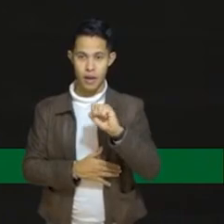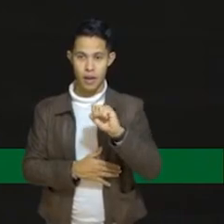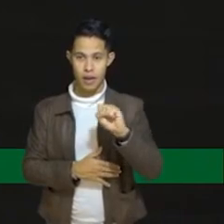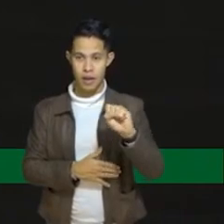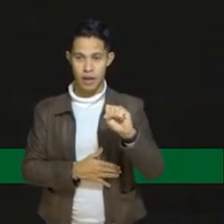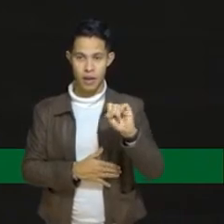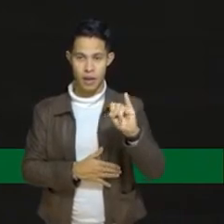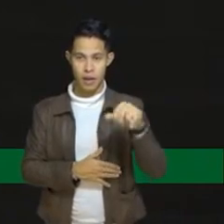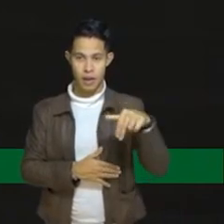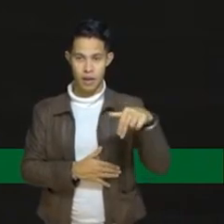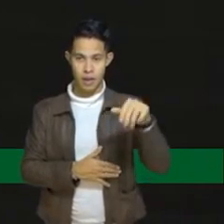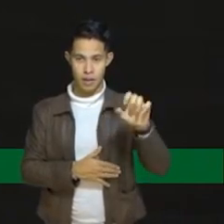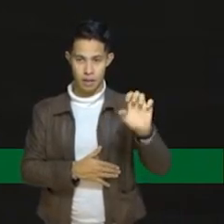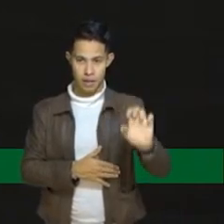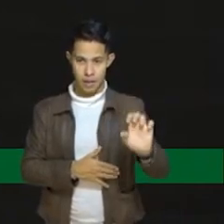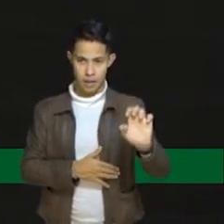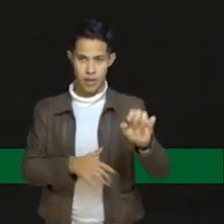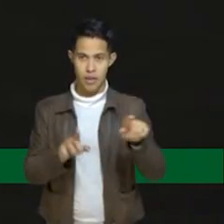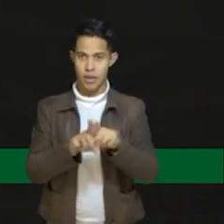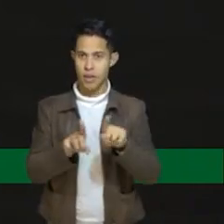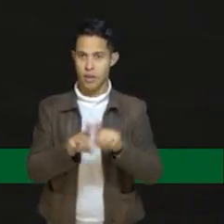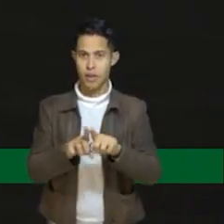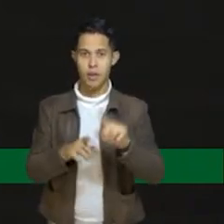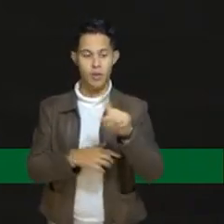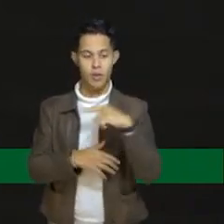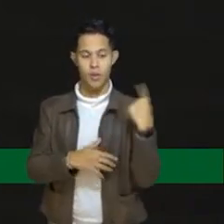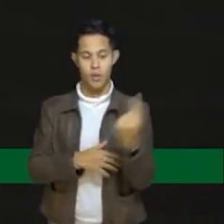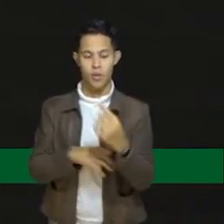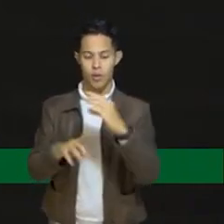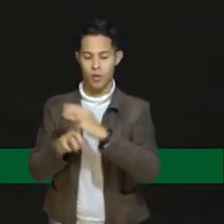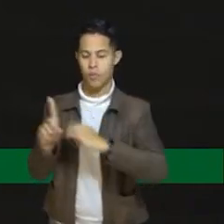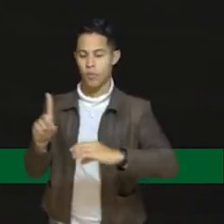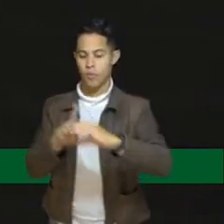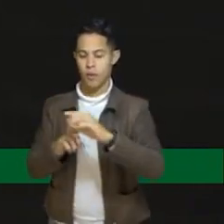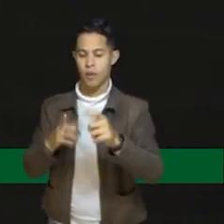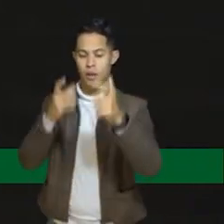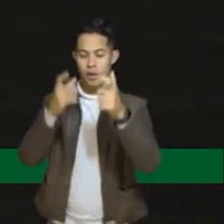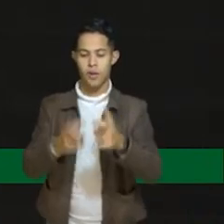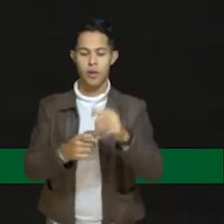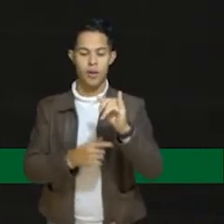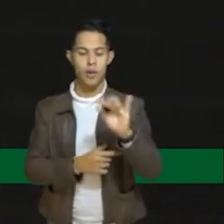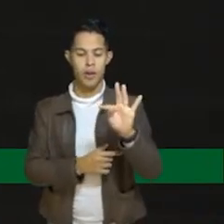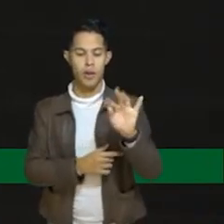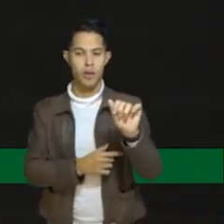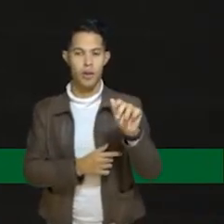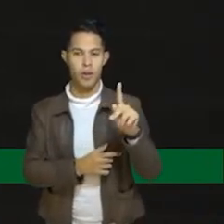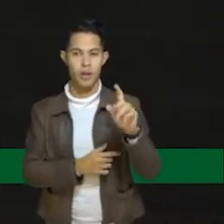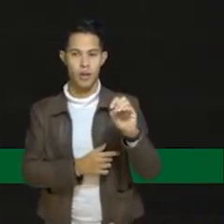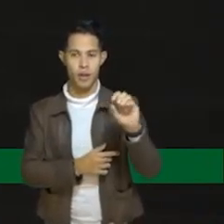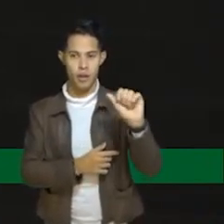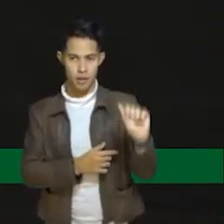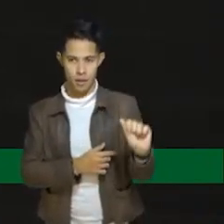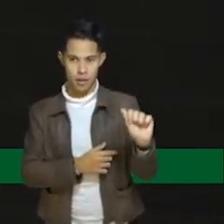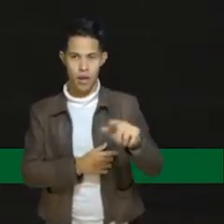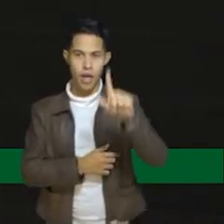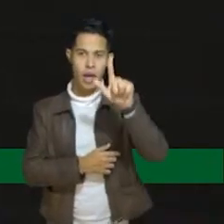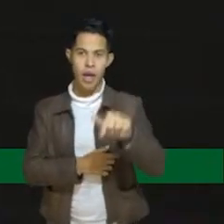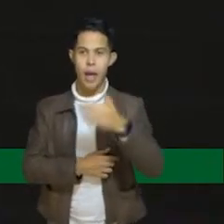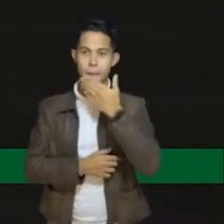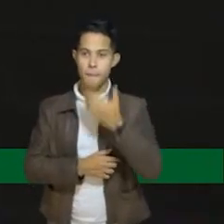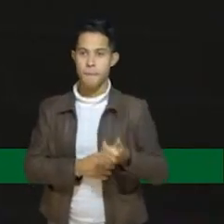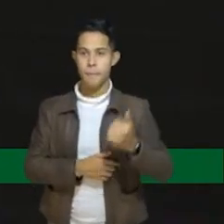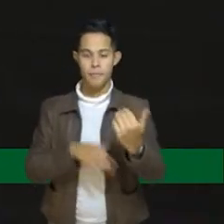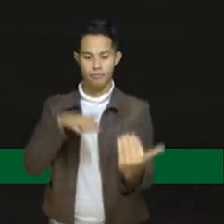e provavelmente de toda a nossa comunidade local de Itapuá, é a melhoria da mobilidade e do acesso ao